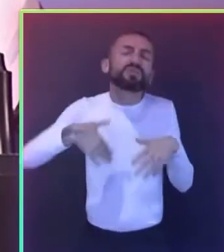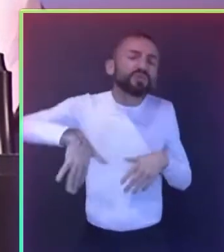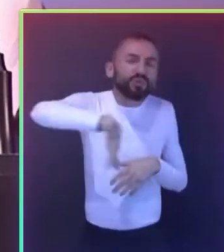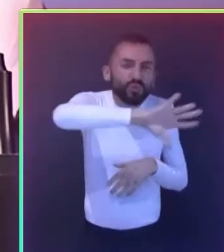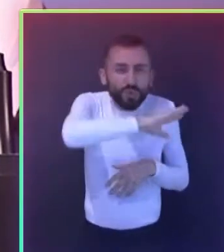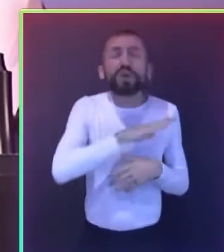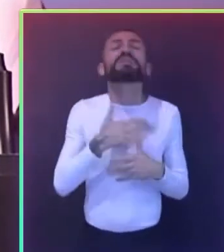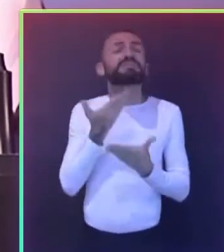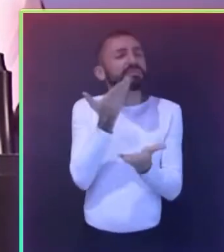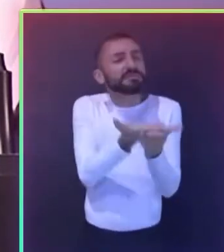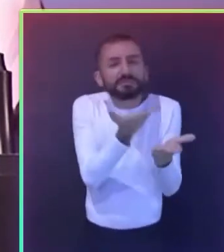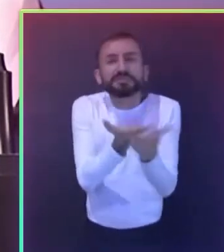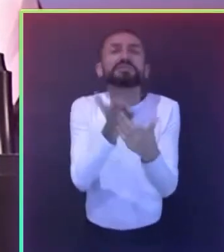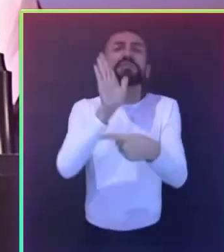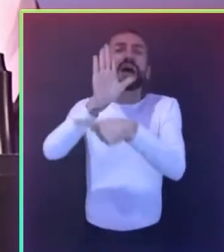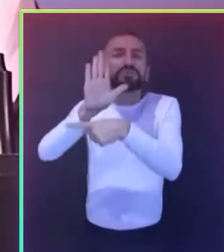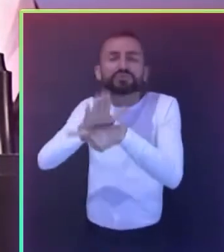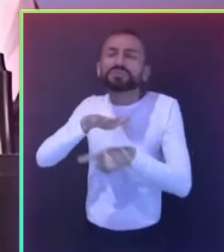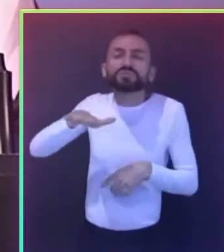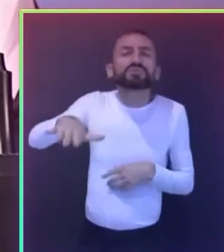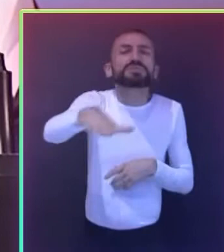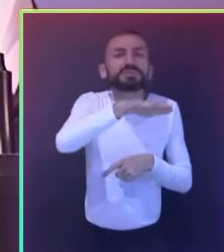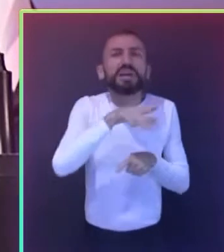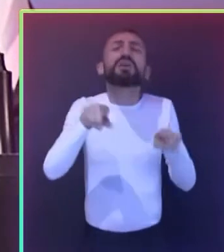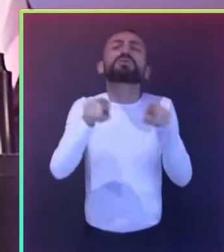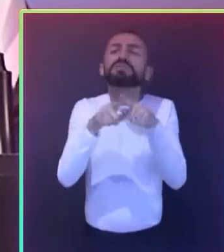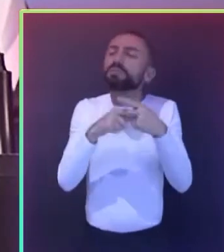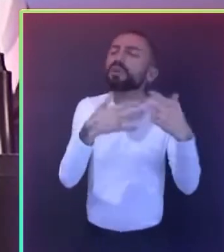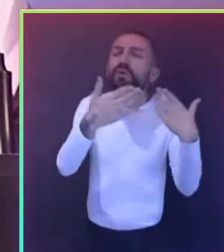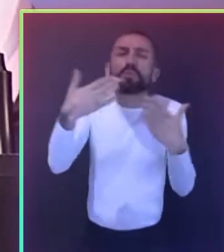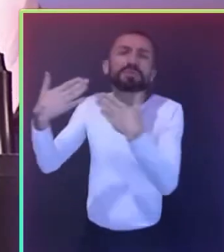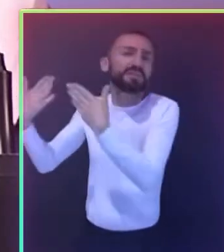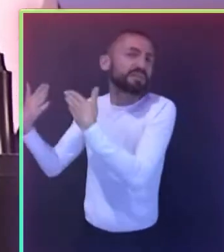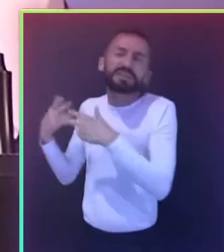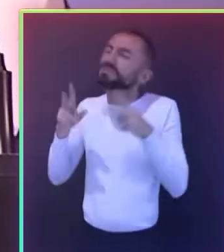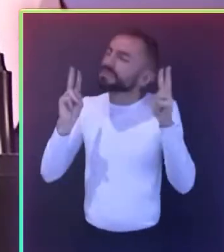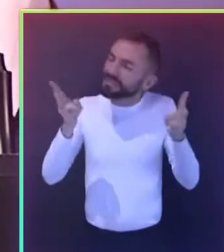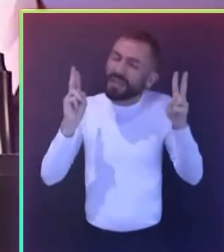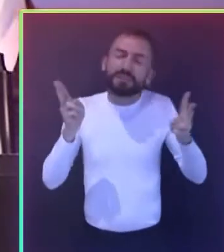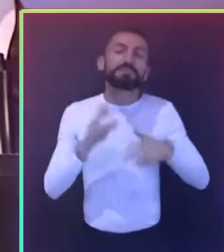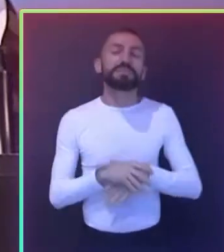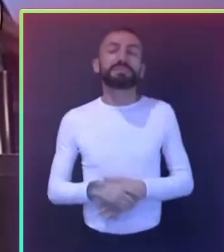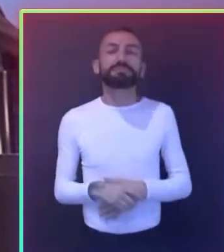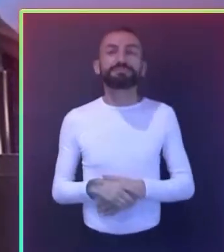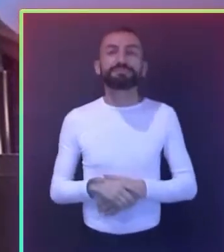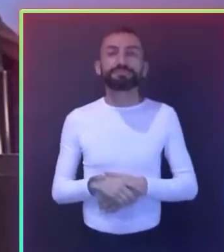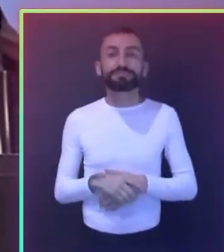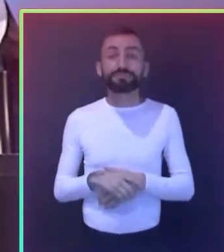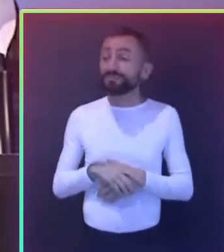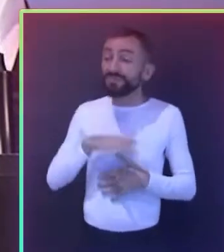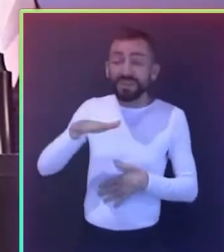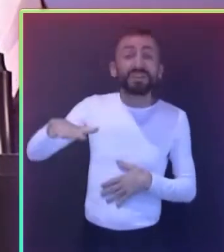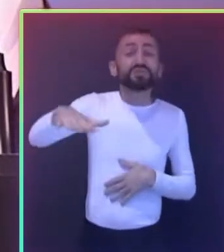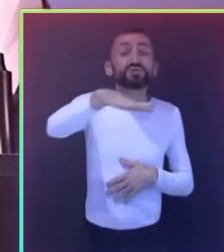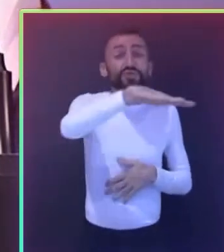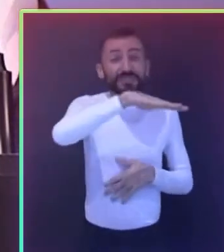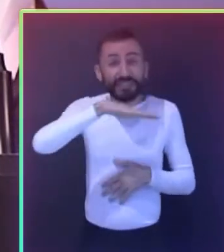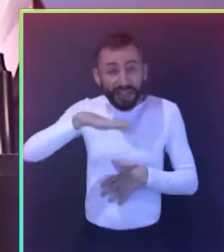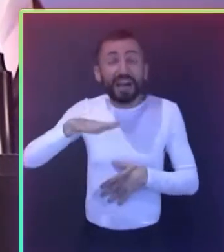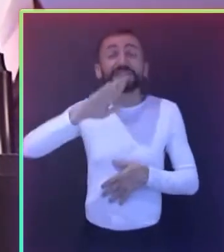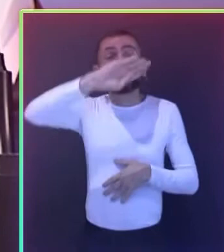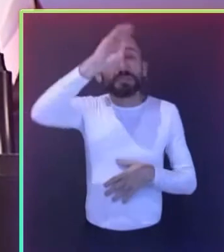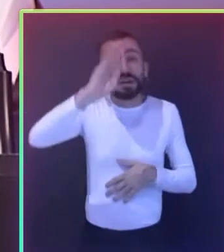a extensão social e da comunicação e aproximação com a sociedade esta sofrida a sociedade